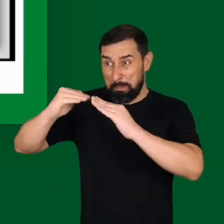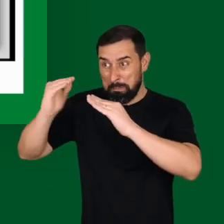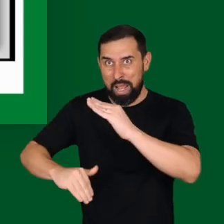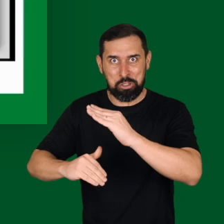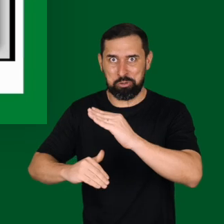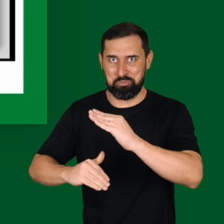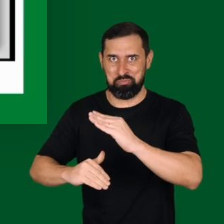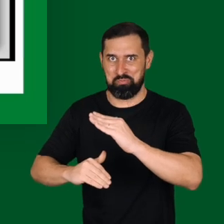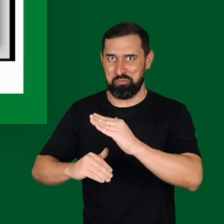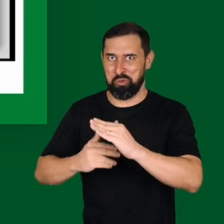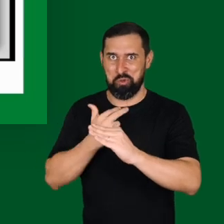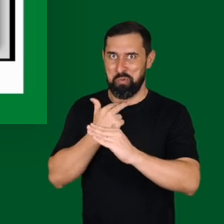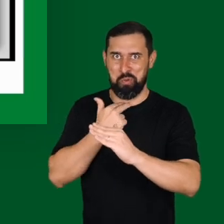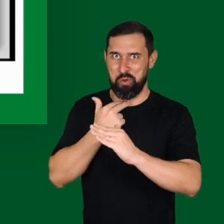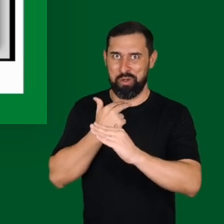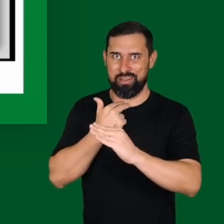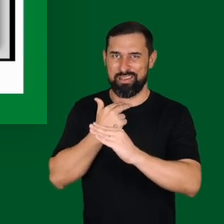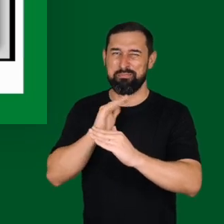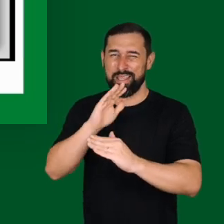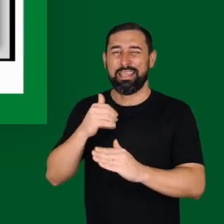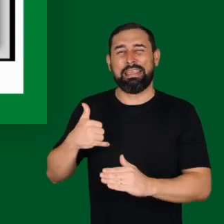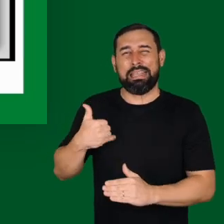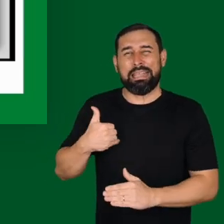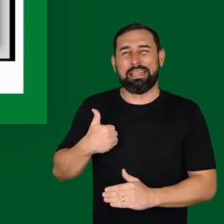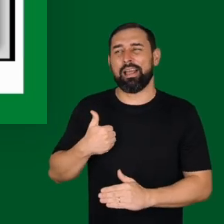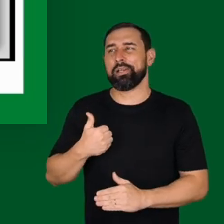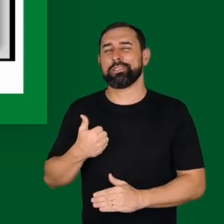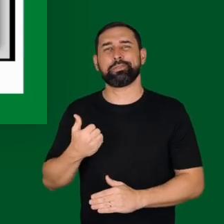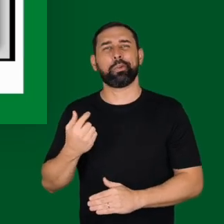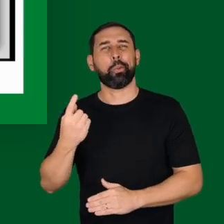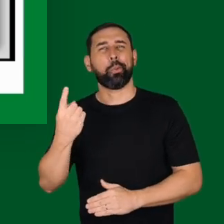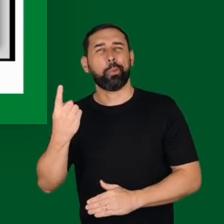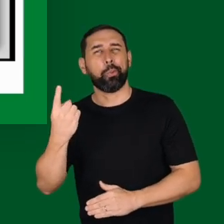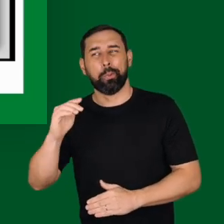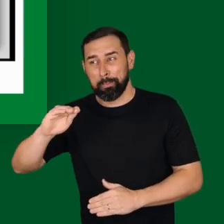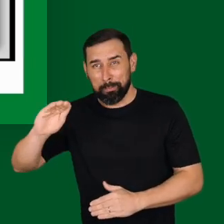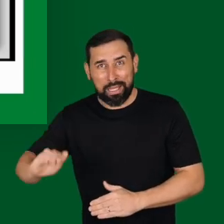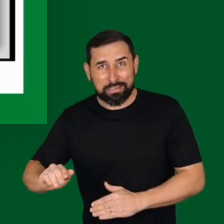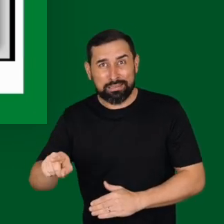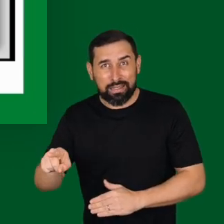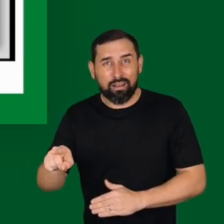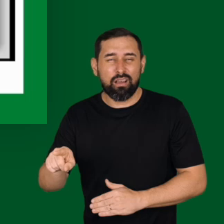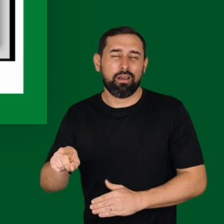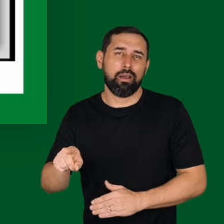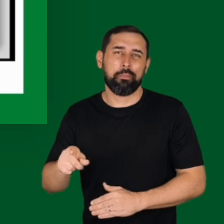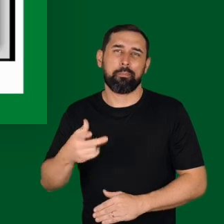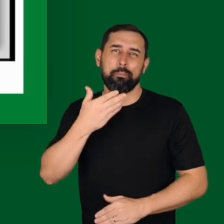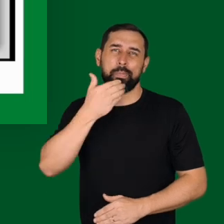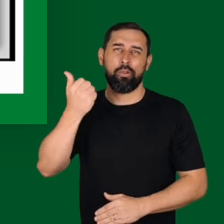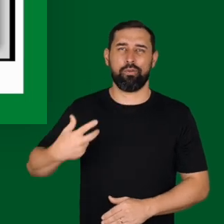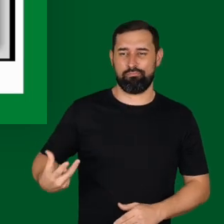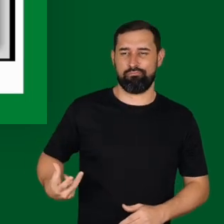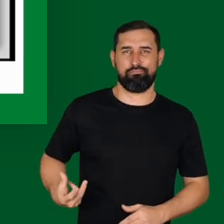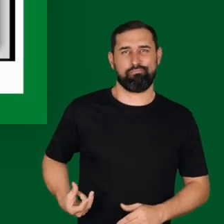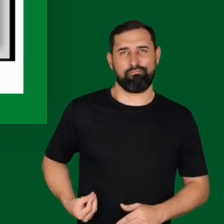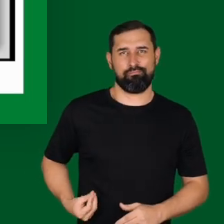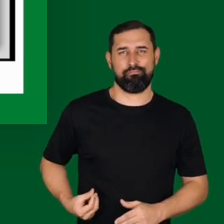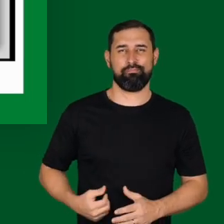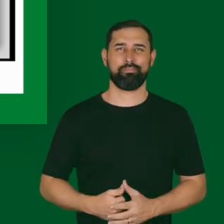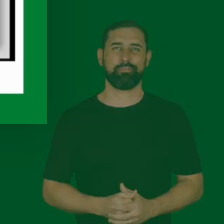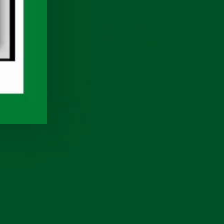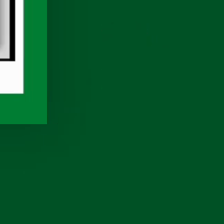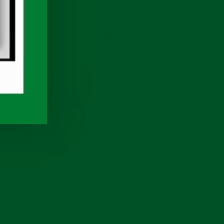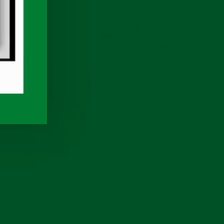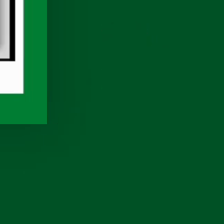18 anos, né? Então, o que a gente tem para a faixa de criança e adolescentes para tipo 1, realmente é a insulina